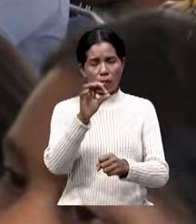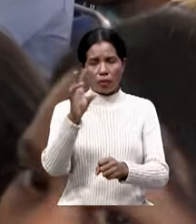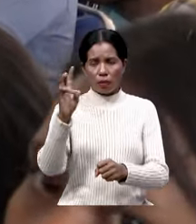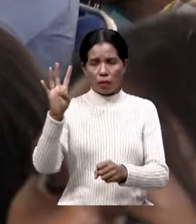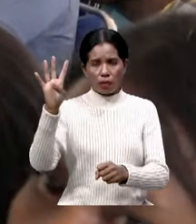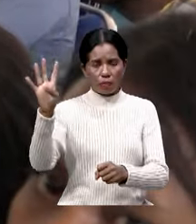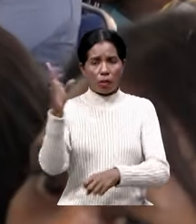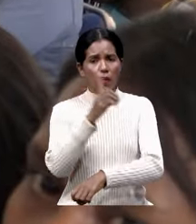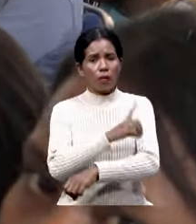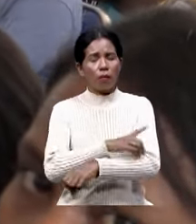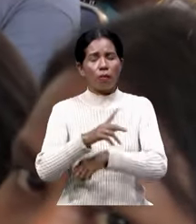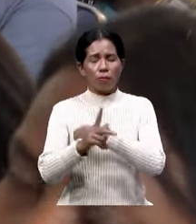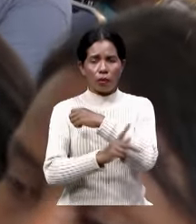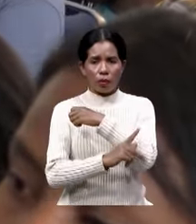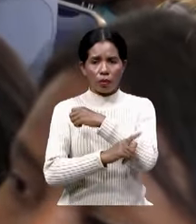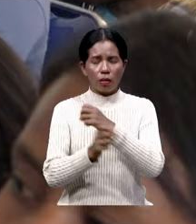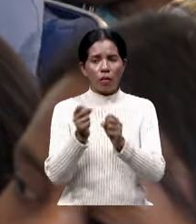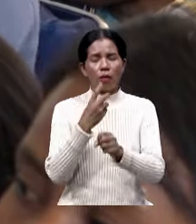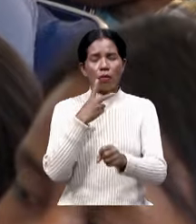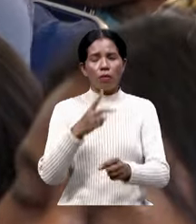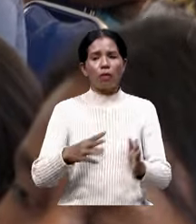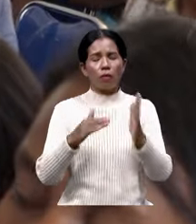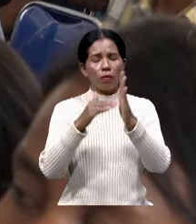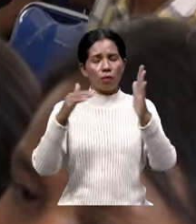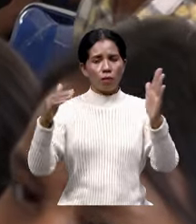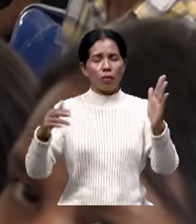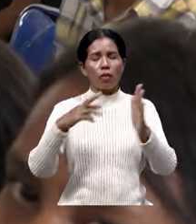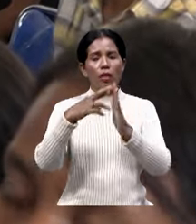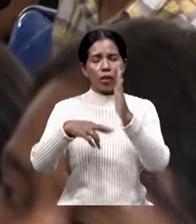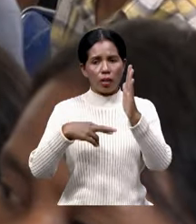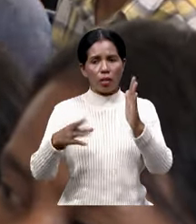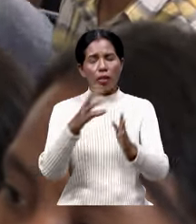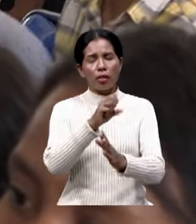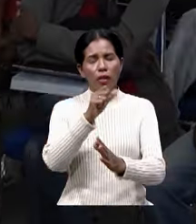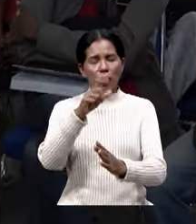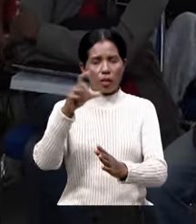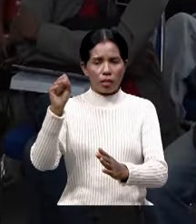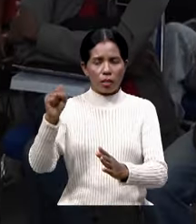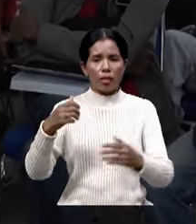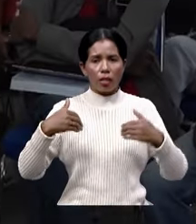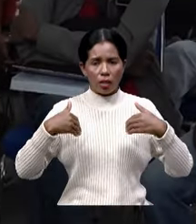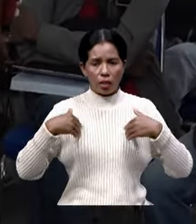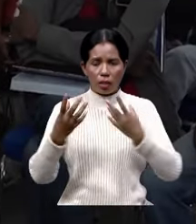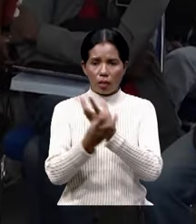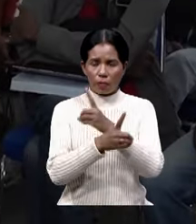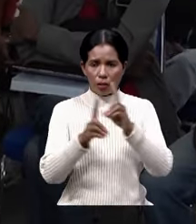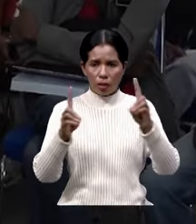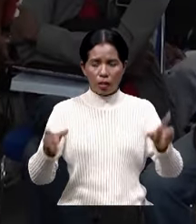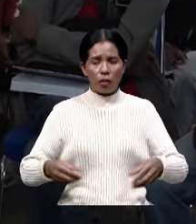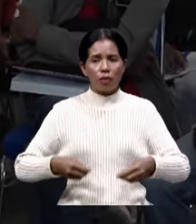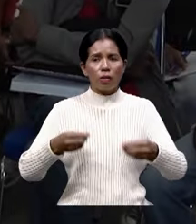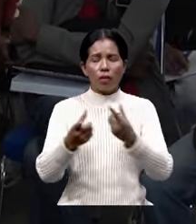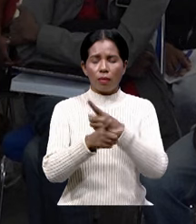país Portugal revolus kontra rezime ditadura Salazar odde amoso democrasia odde